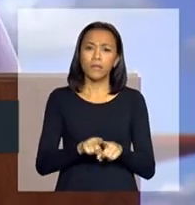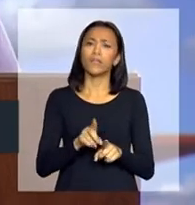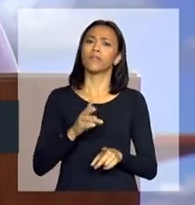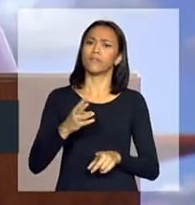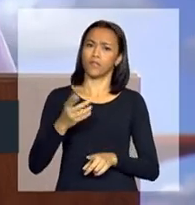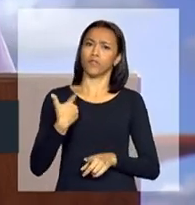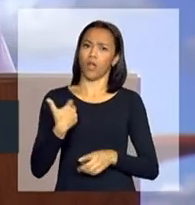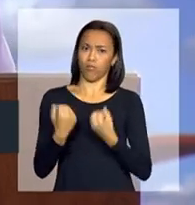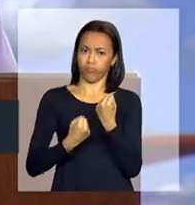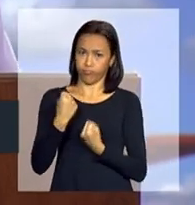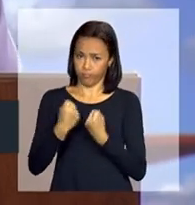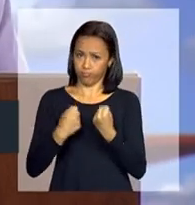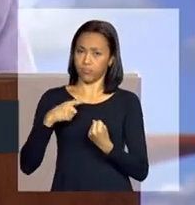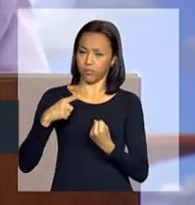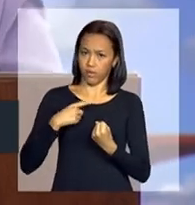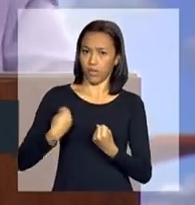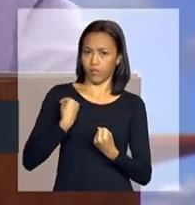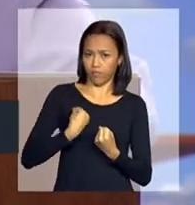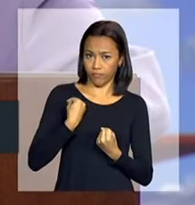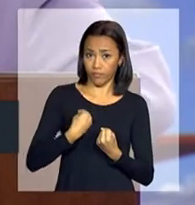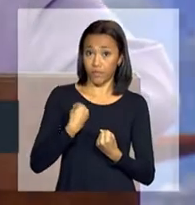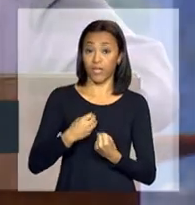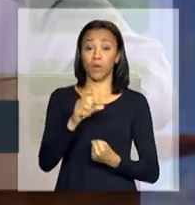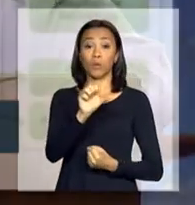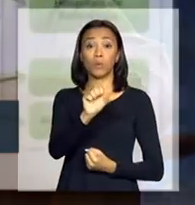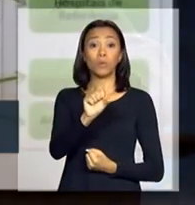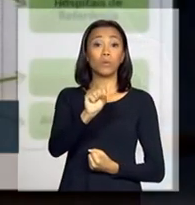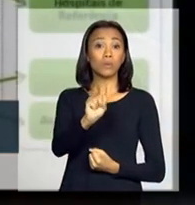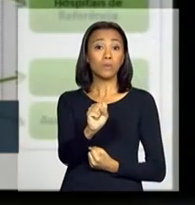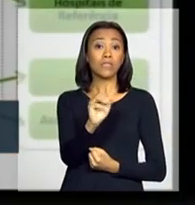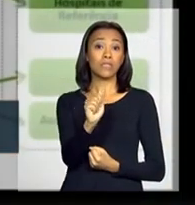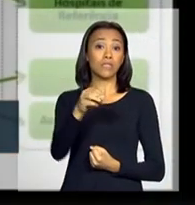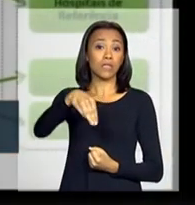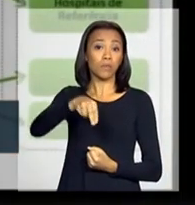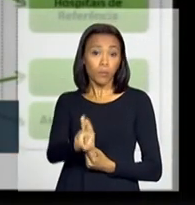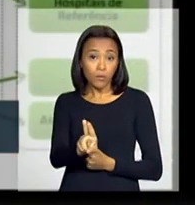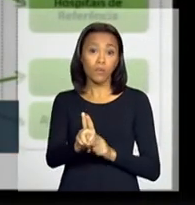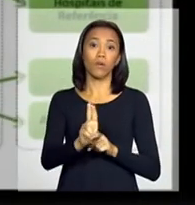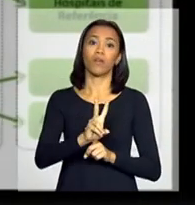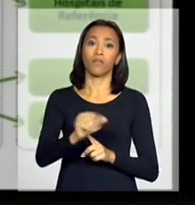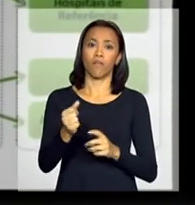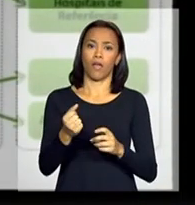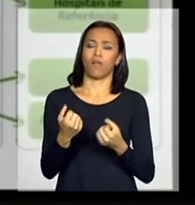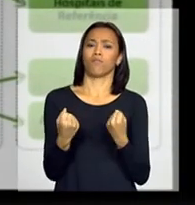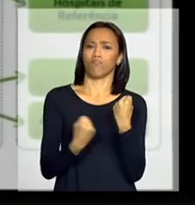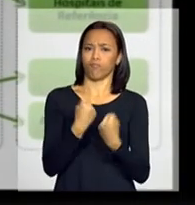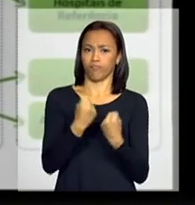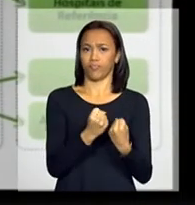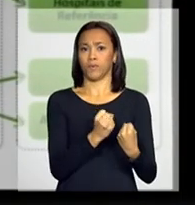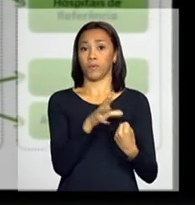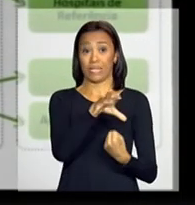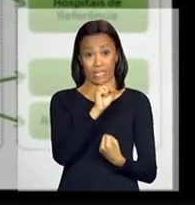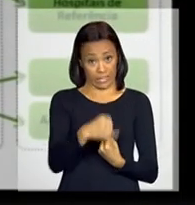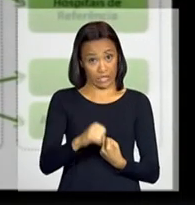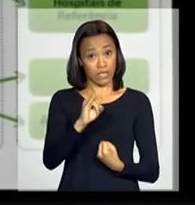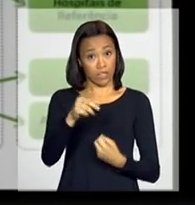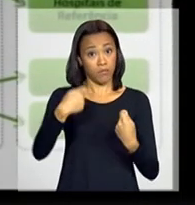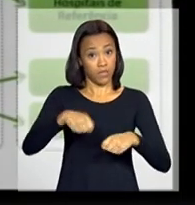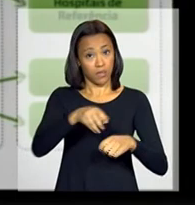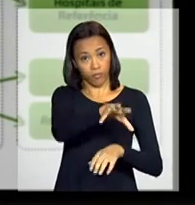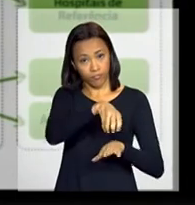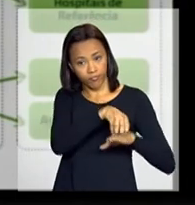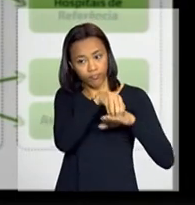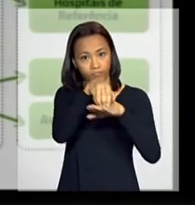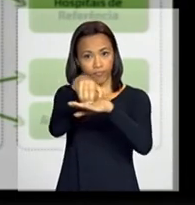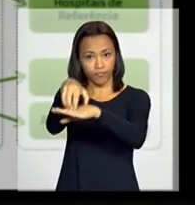já existente do sistema de saúde que é o SAMU o que vai levar se necessário para